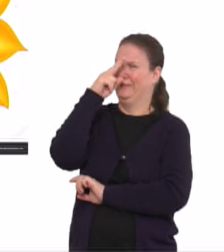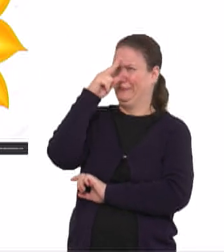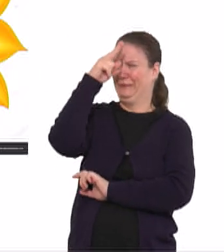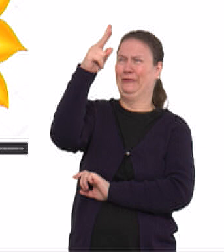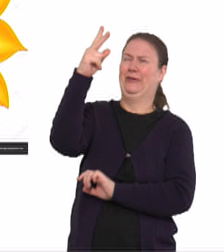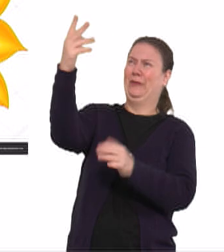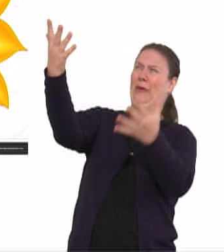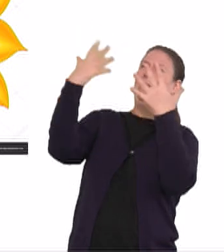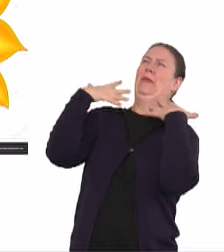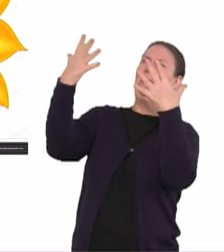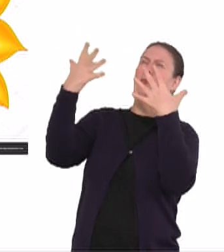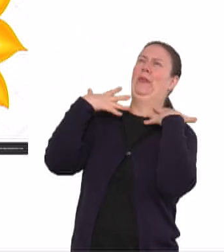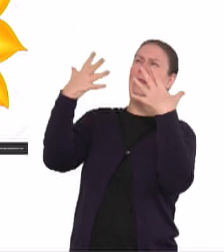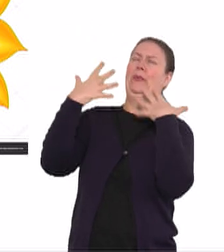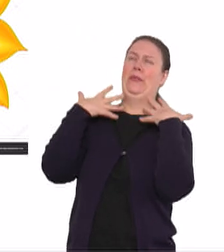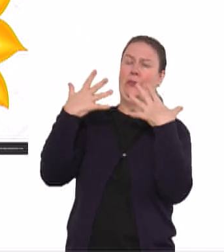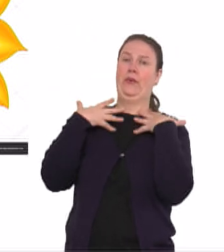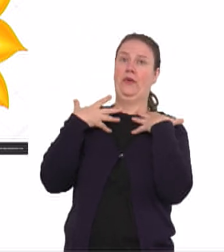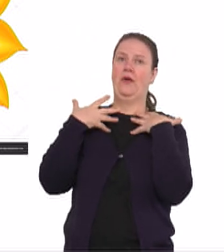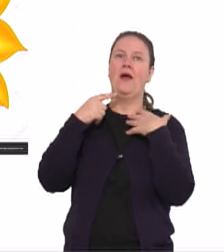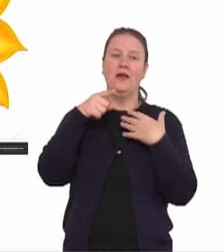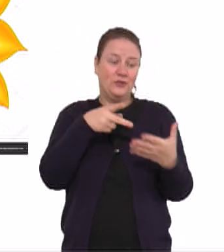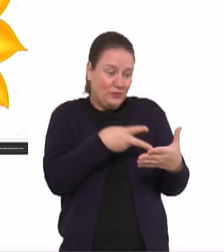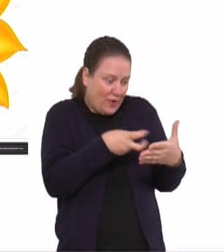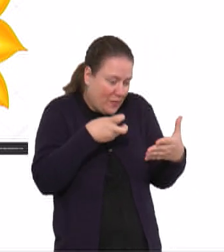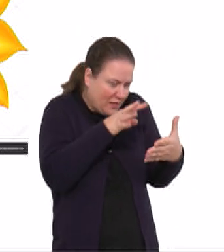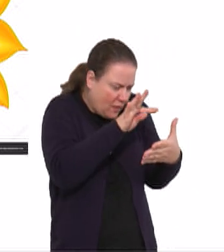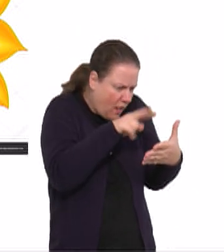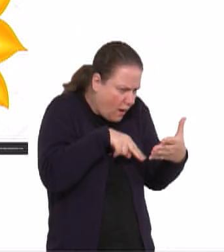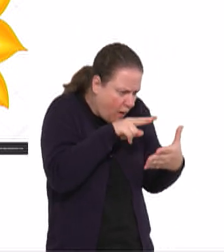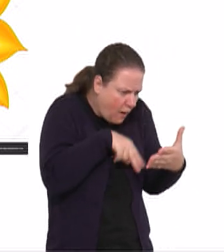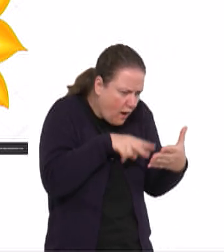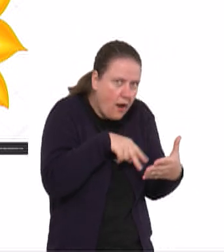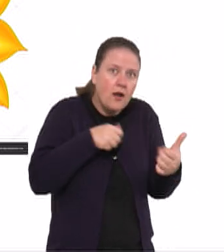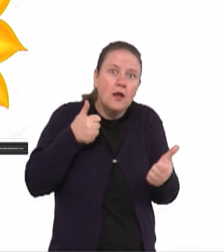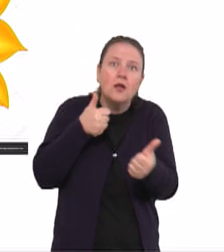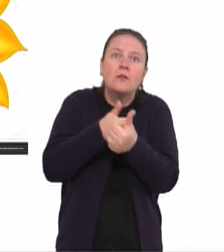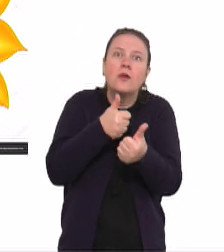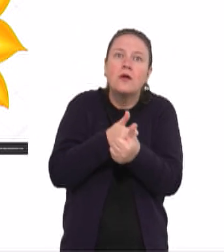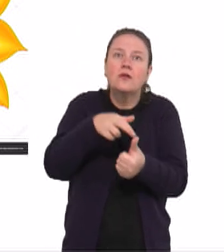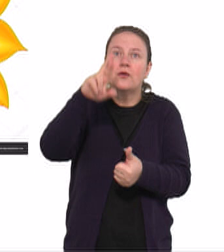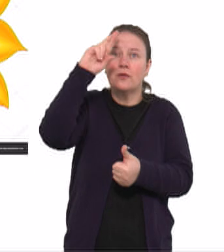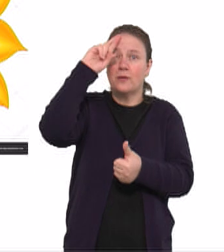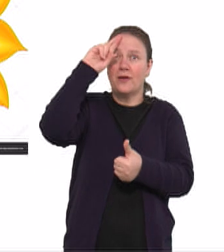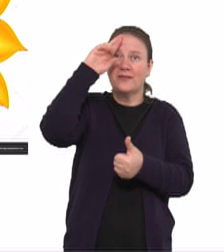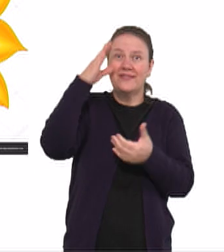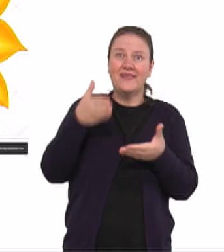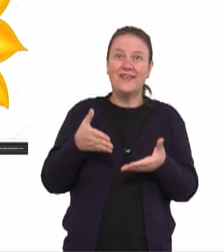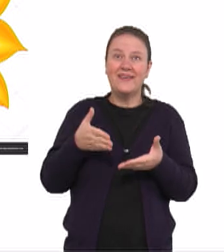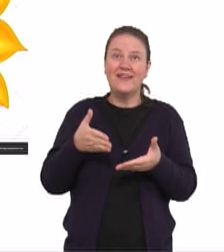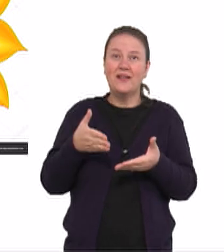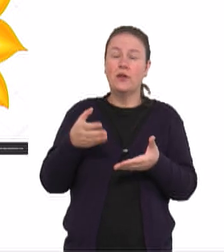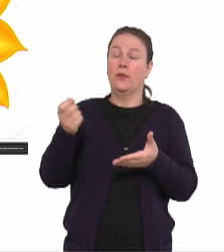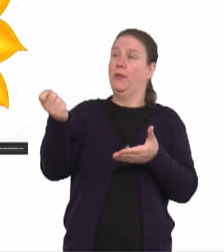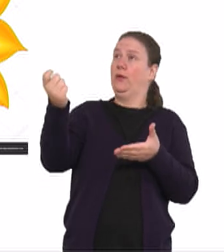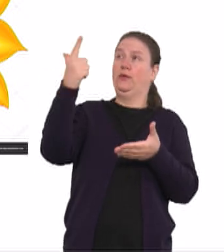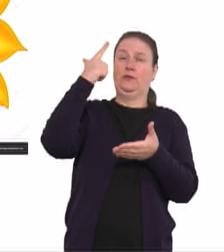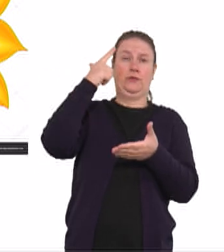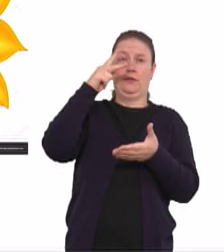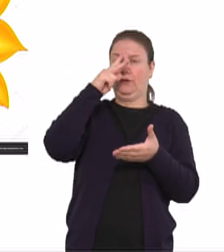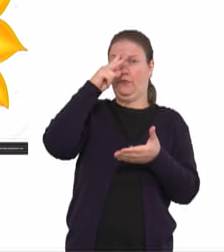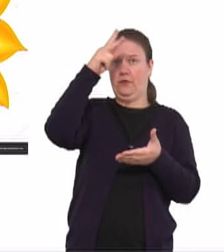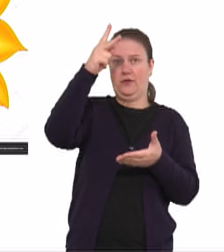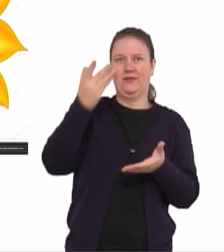ele queimava demais. Nós vamos saber que isso é perto do meio-dia, porque perto do meio-dia o sol está muito